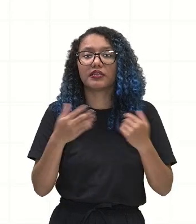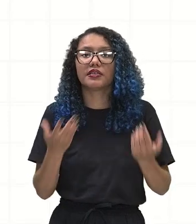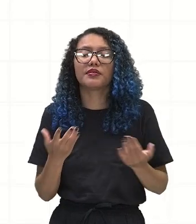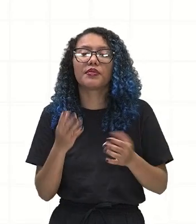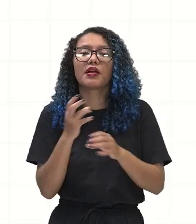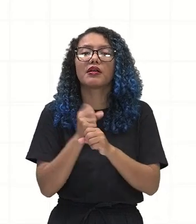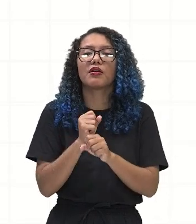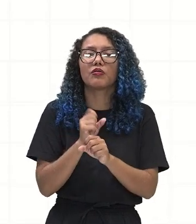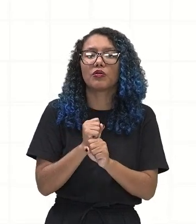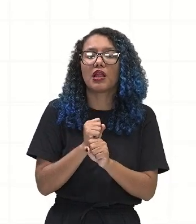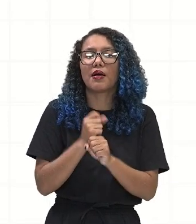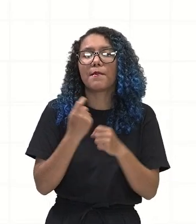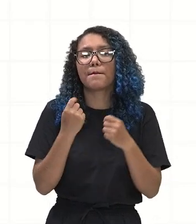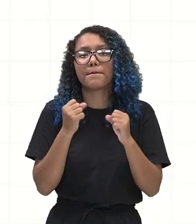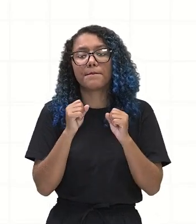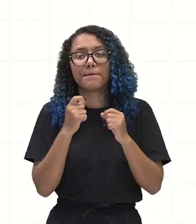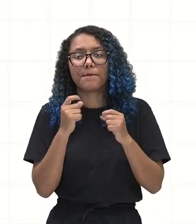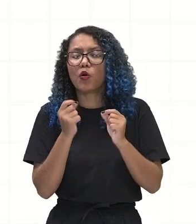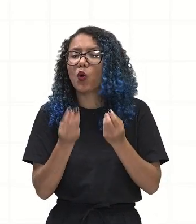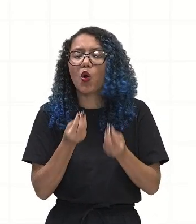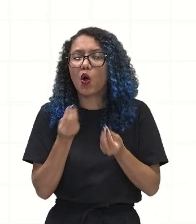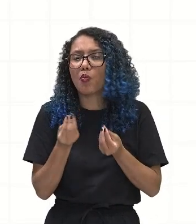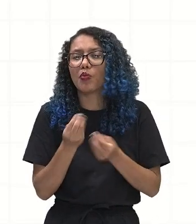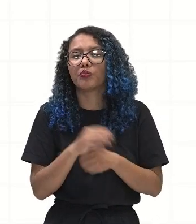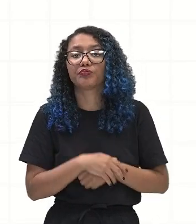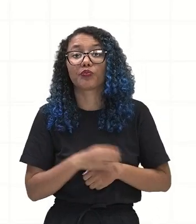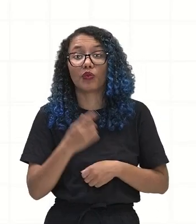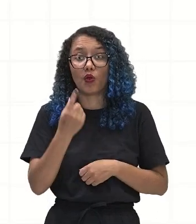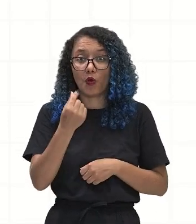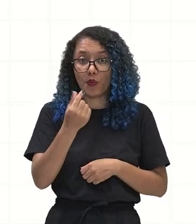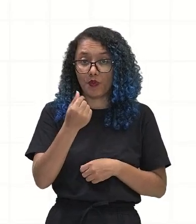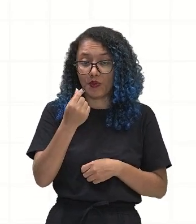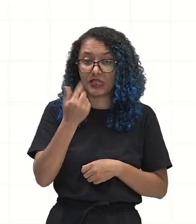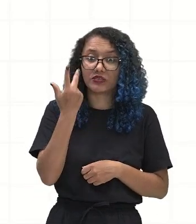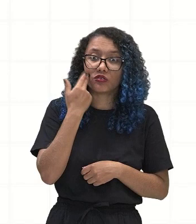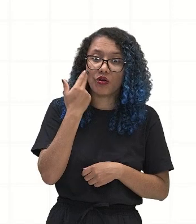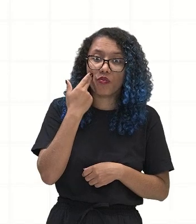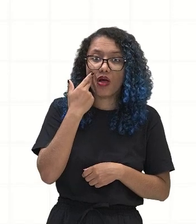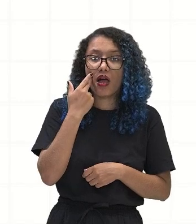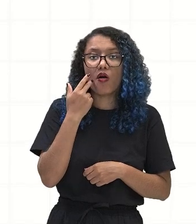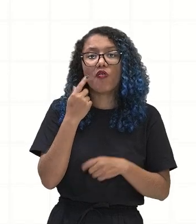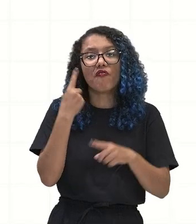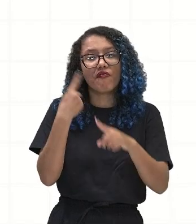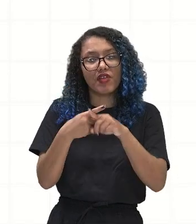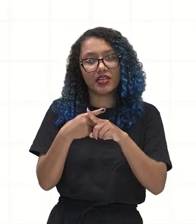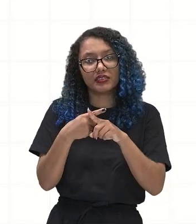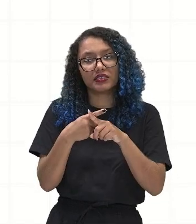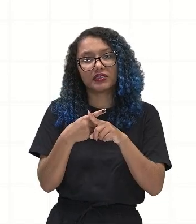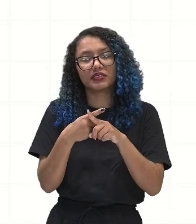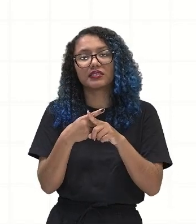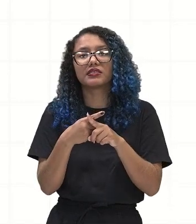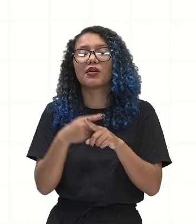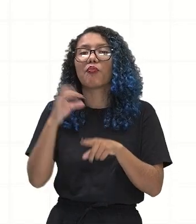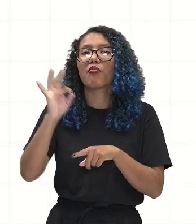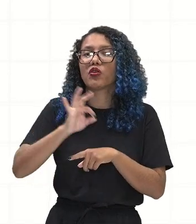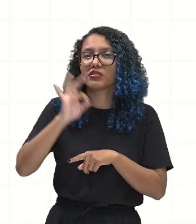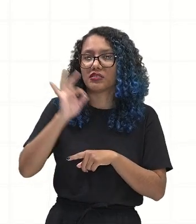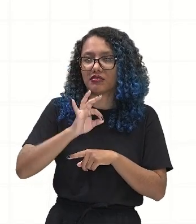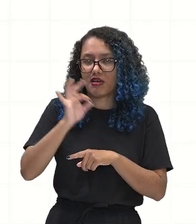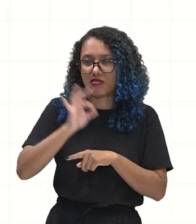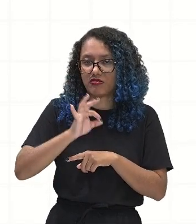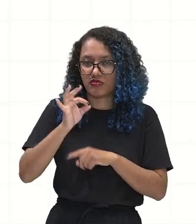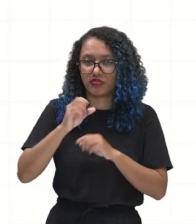nós pegarmos o preço original e multiplicarmos aqui por essa taxa de desconto, né? Então a gente já sabe